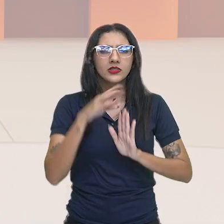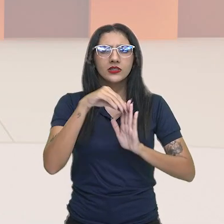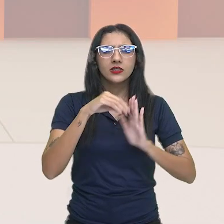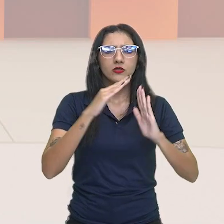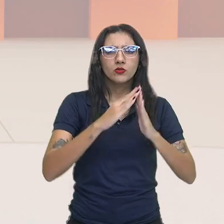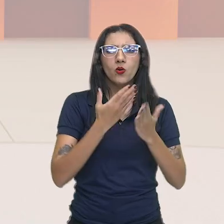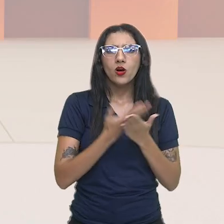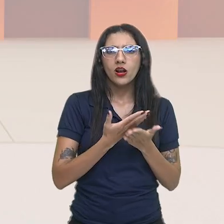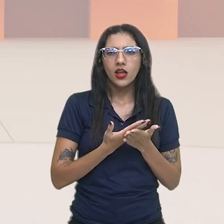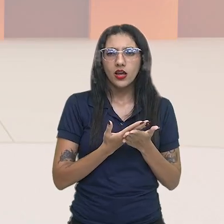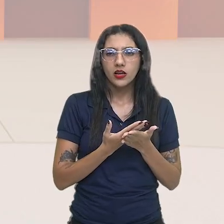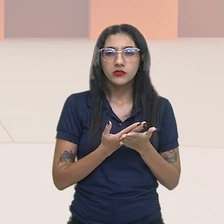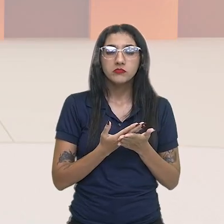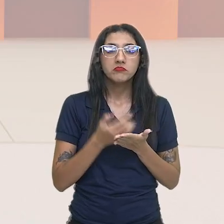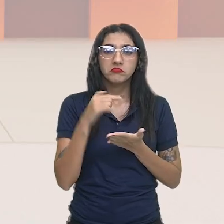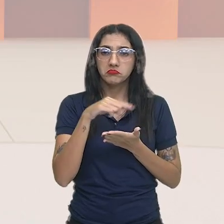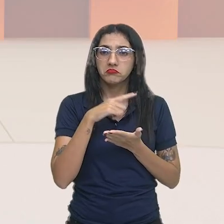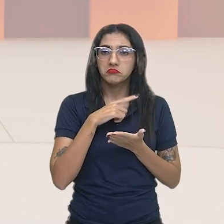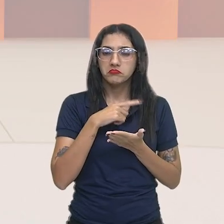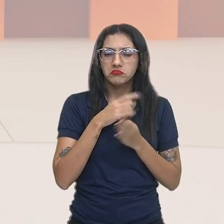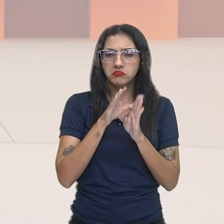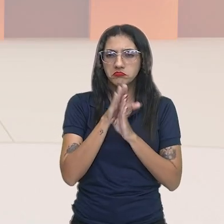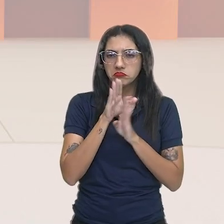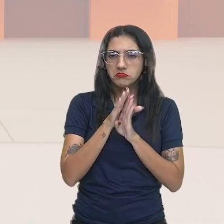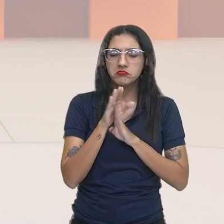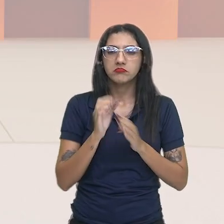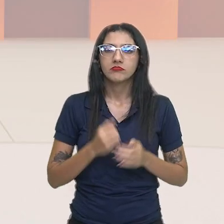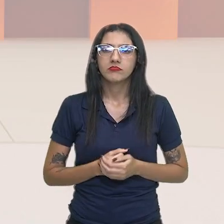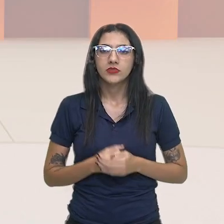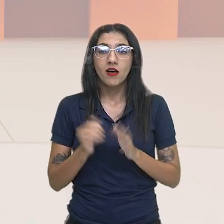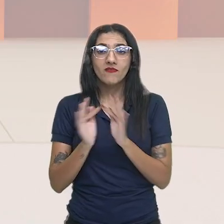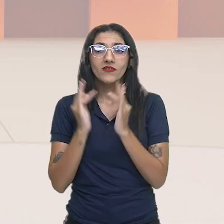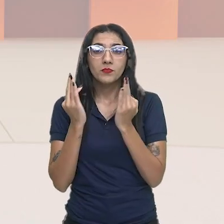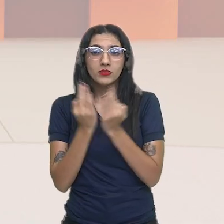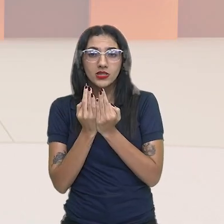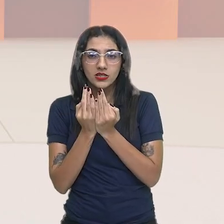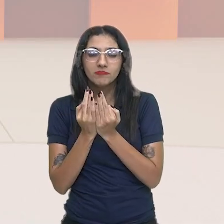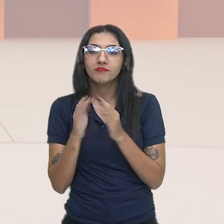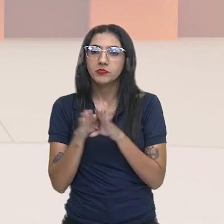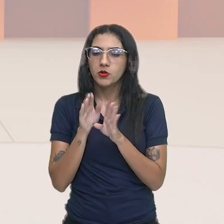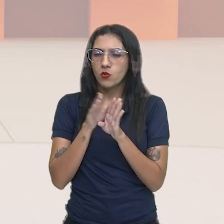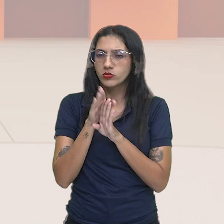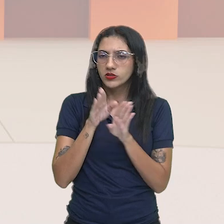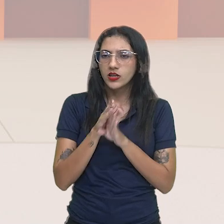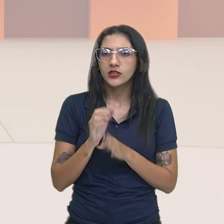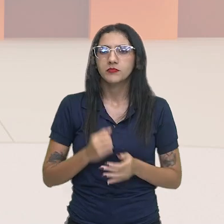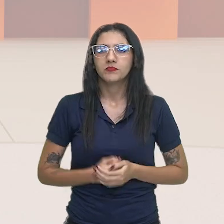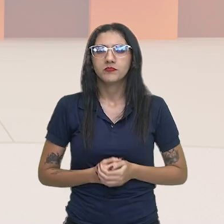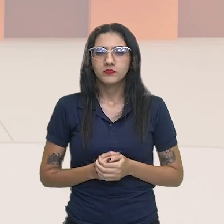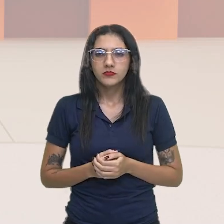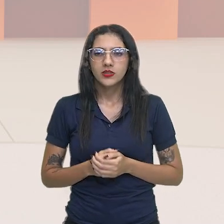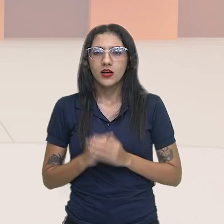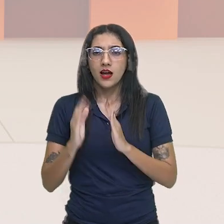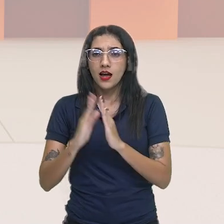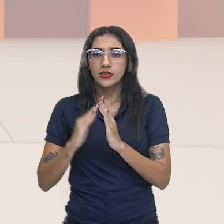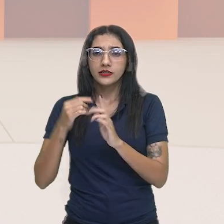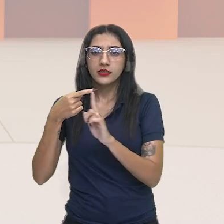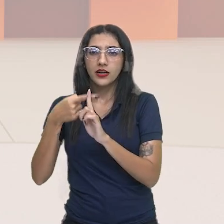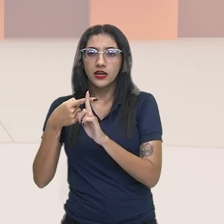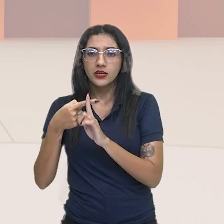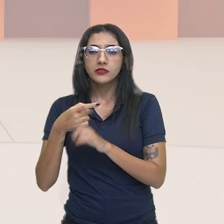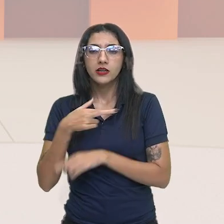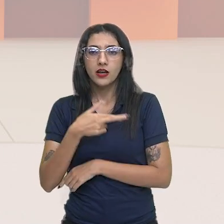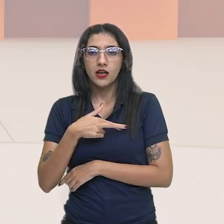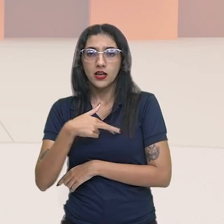escola exerce esse controle, é um agente, né? A família, né, a igreja. Então, os agentes chamados agentes